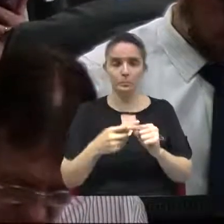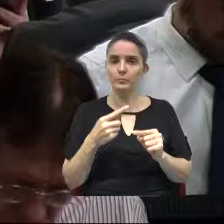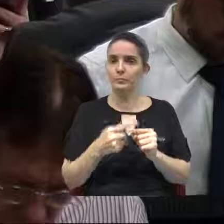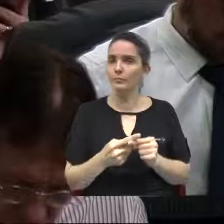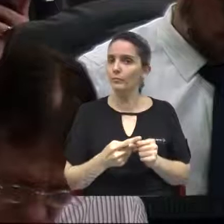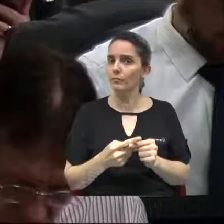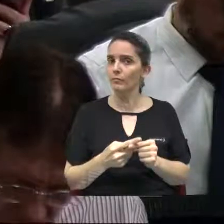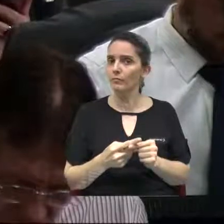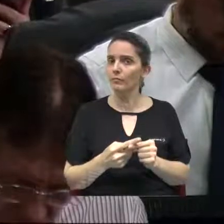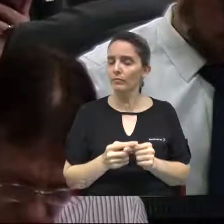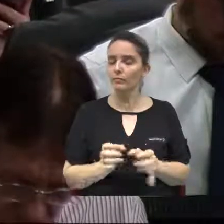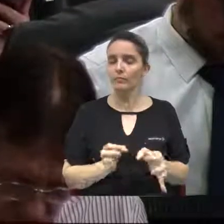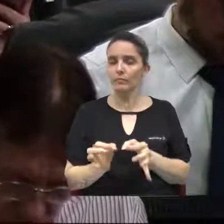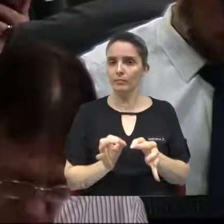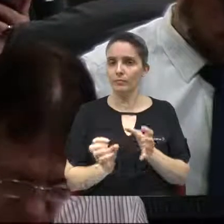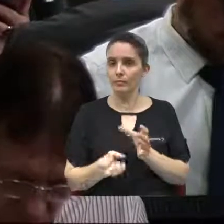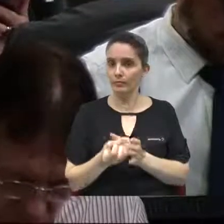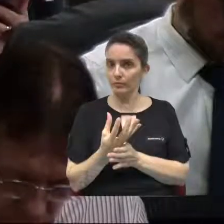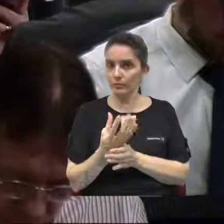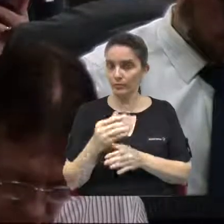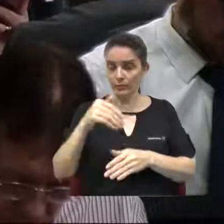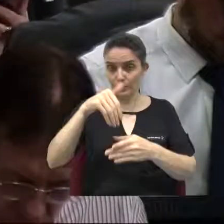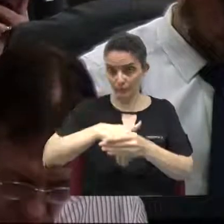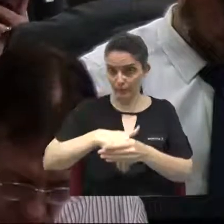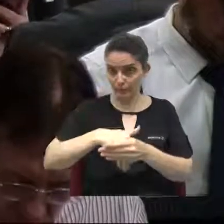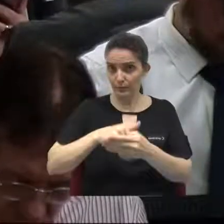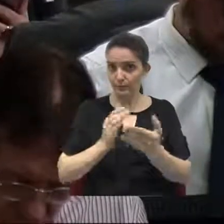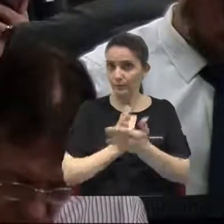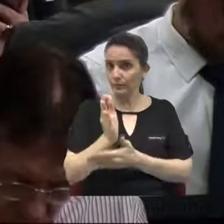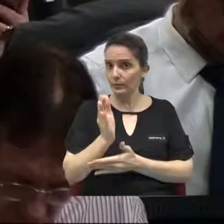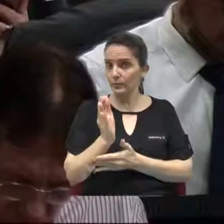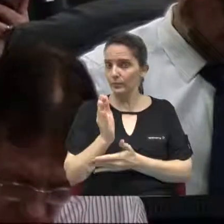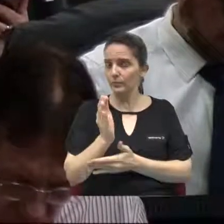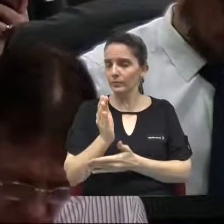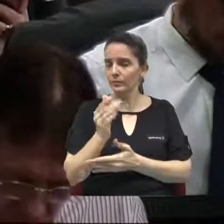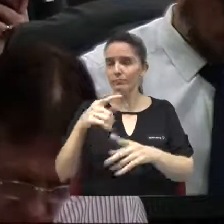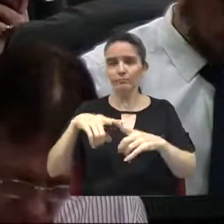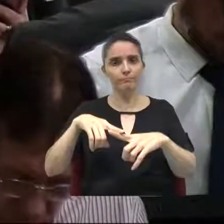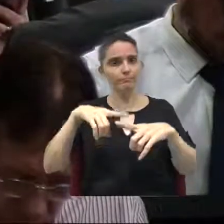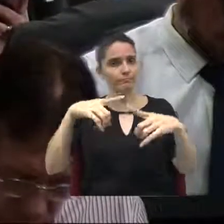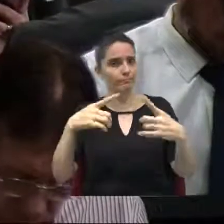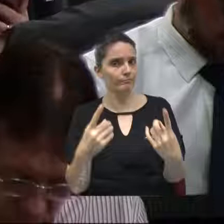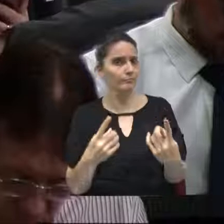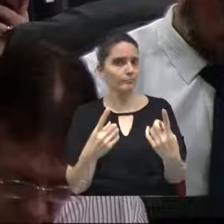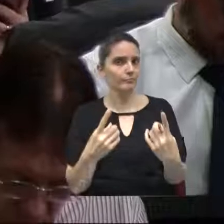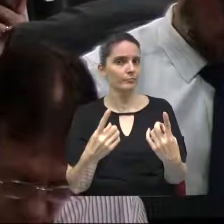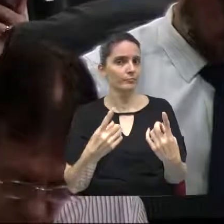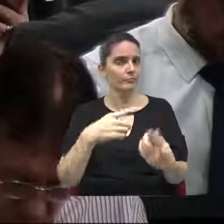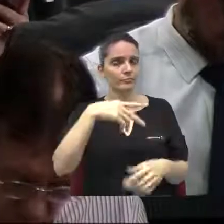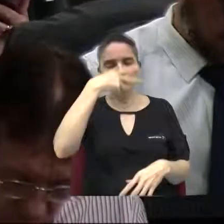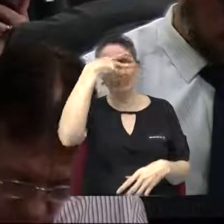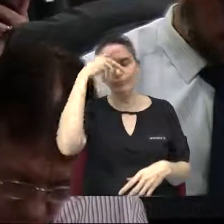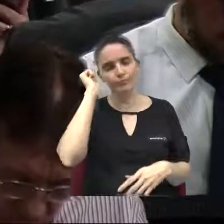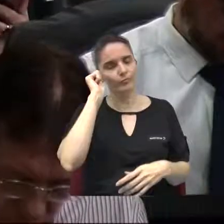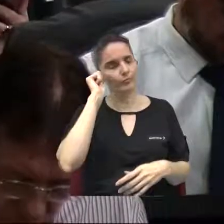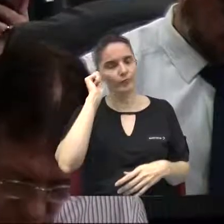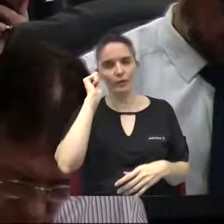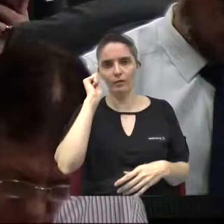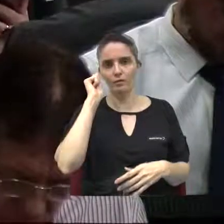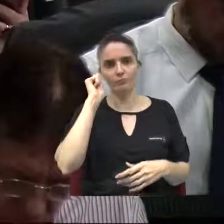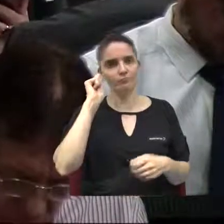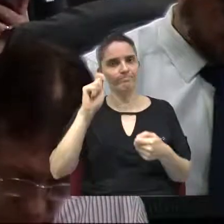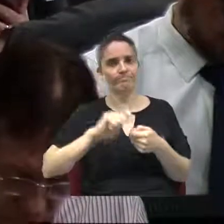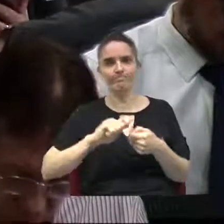gente faz o projeto aqui, o legislativo legisla, mas a parte da execução depende